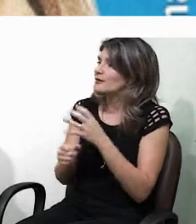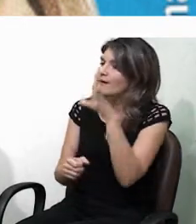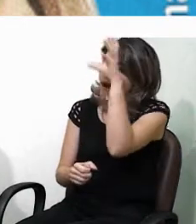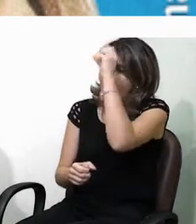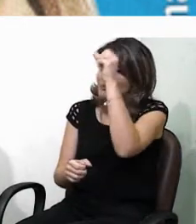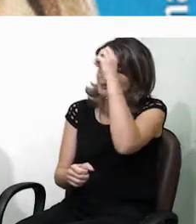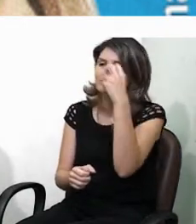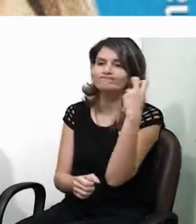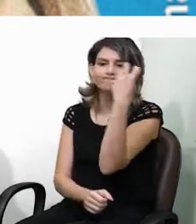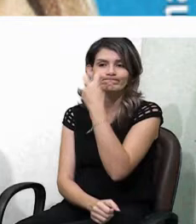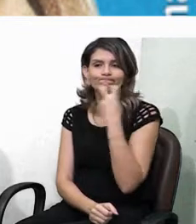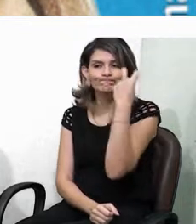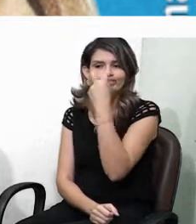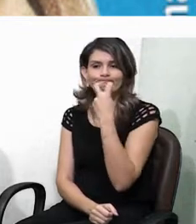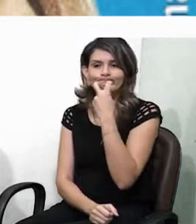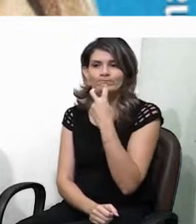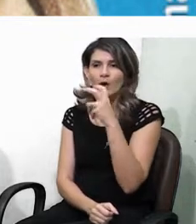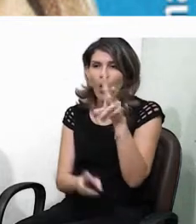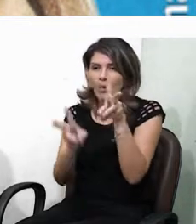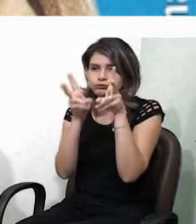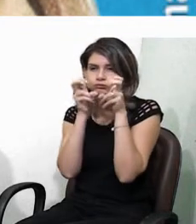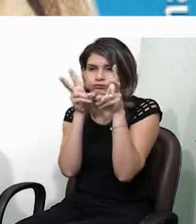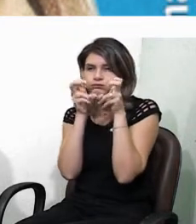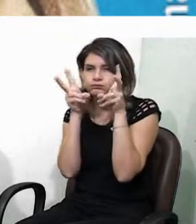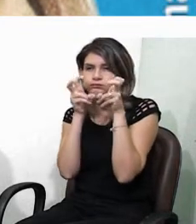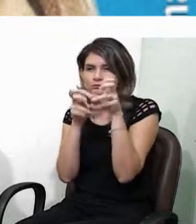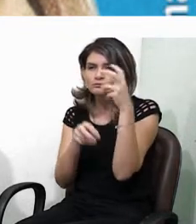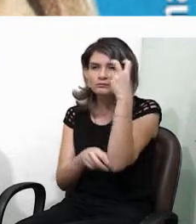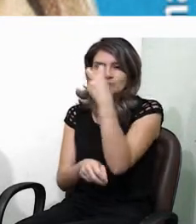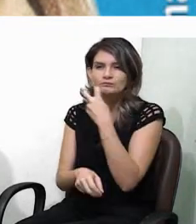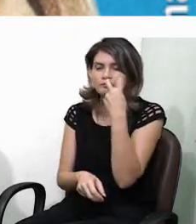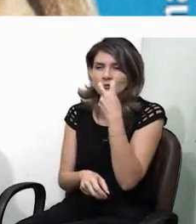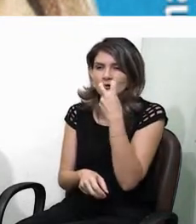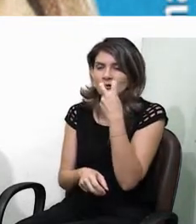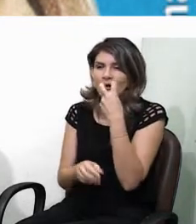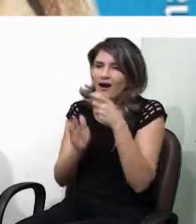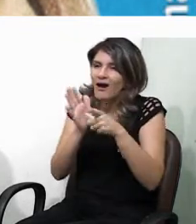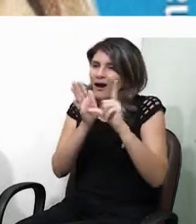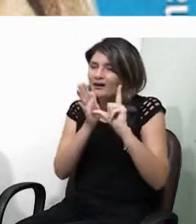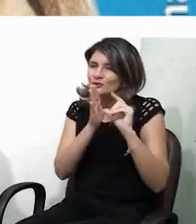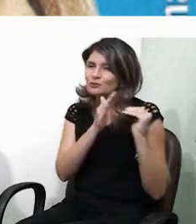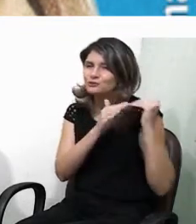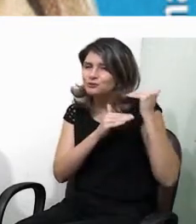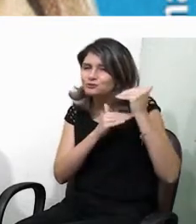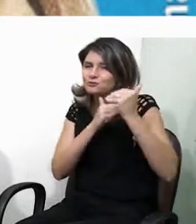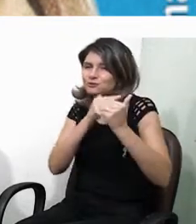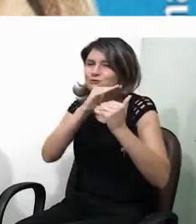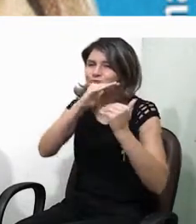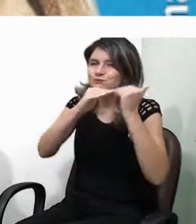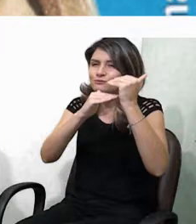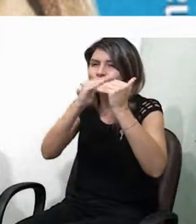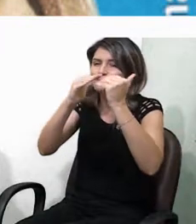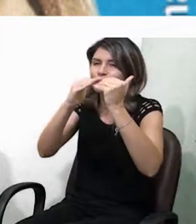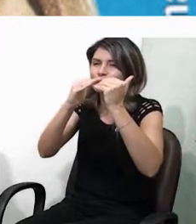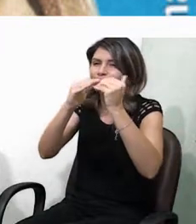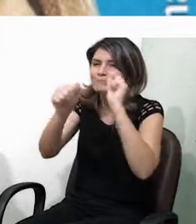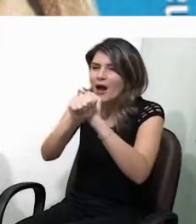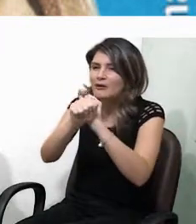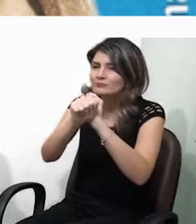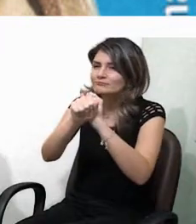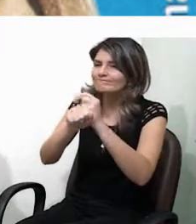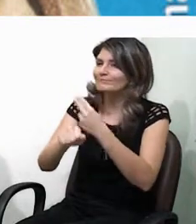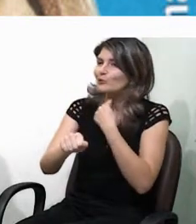e aprender a oralizar. Então todo o avanço que teve, né, durante o tempo que Eduardo Rouet veio para